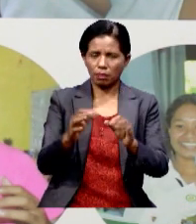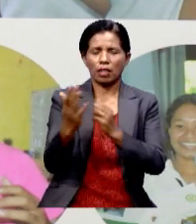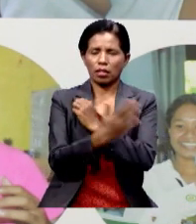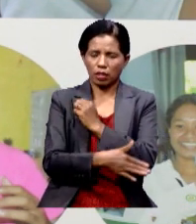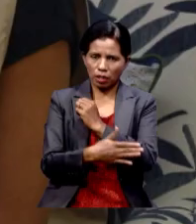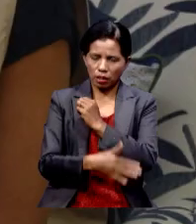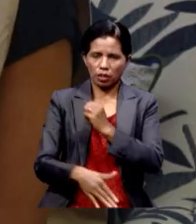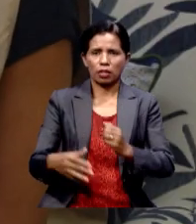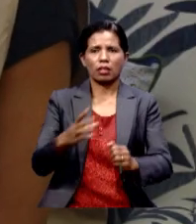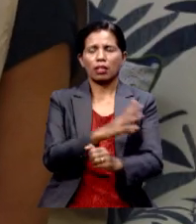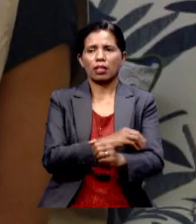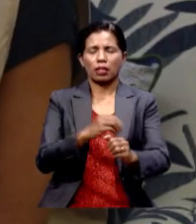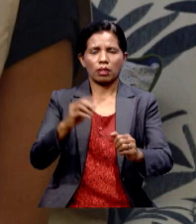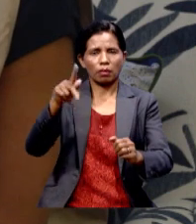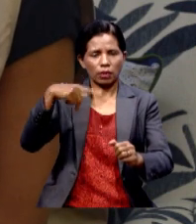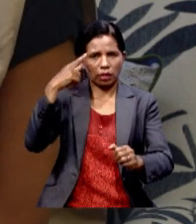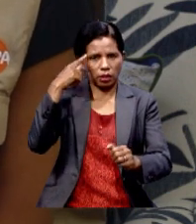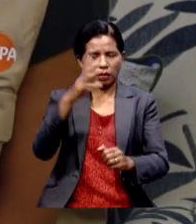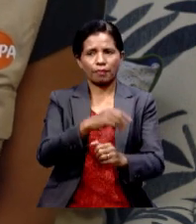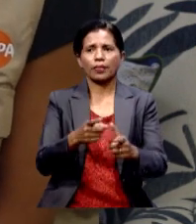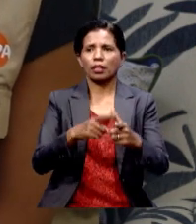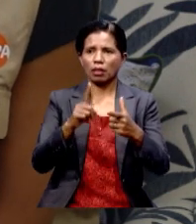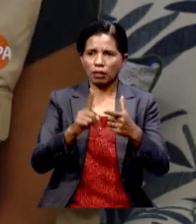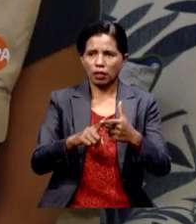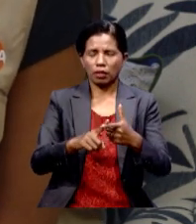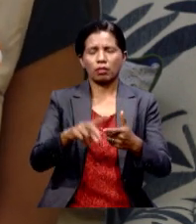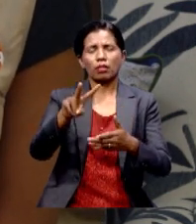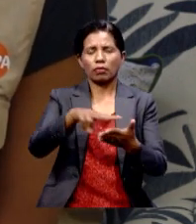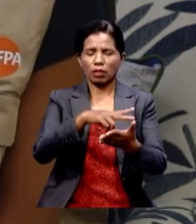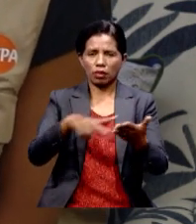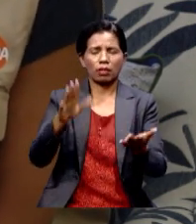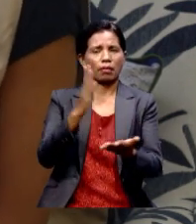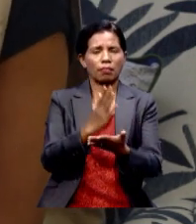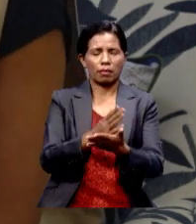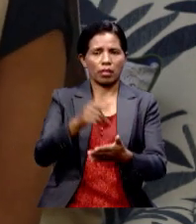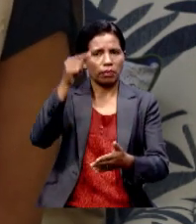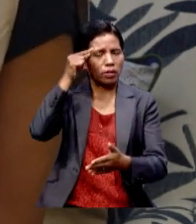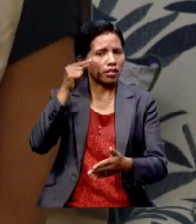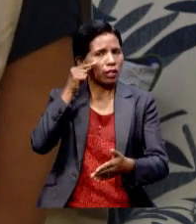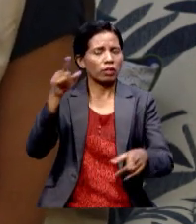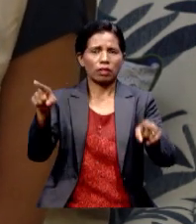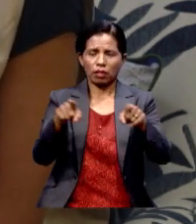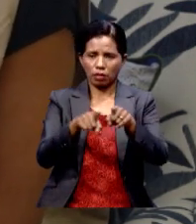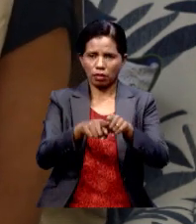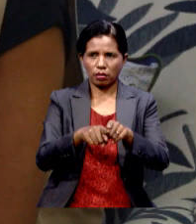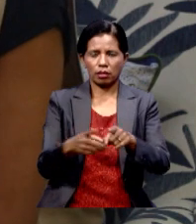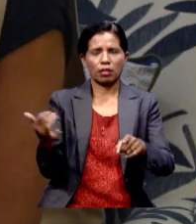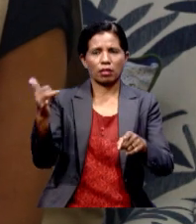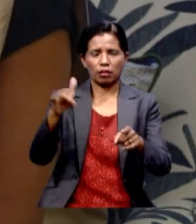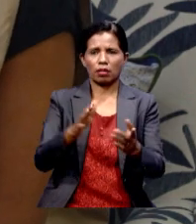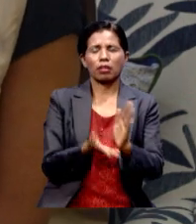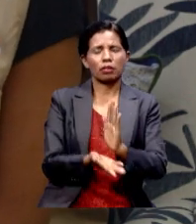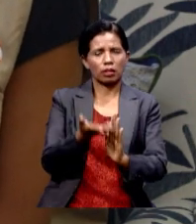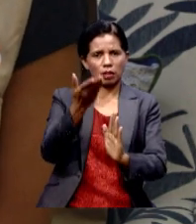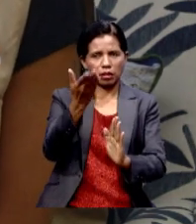nas suas medidas políticas. Depois, em relação à violência com base no género, infelizmente ela é muito alta ainda,